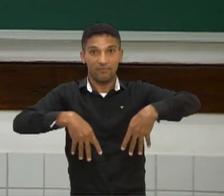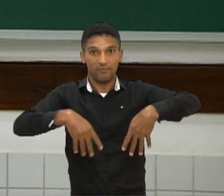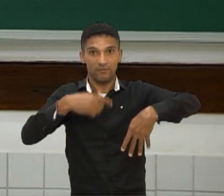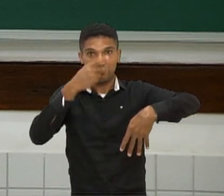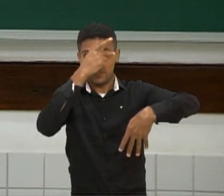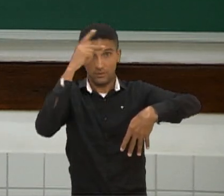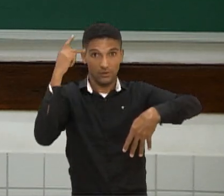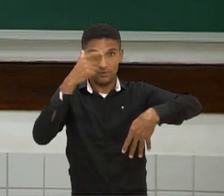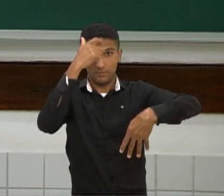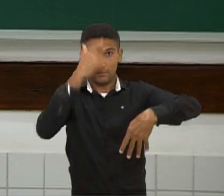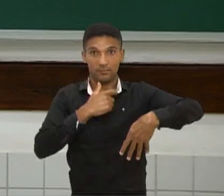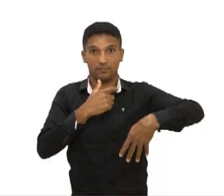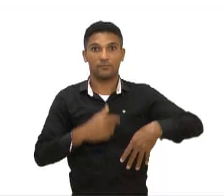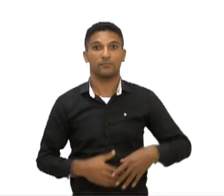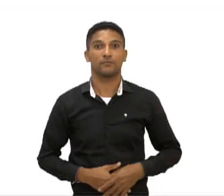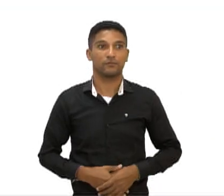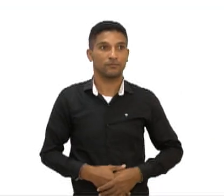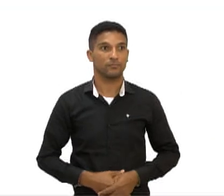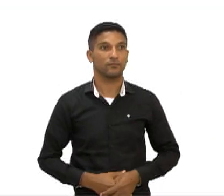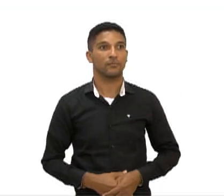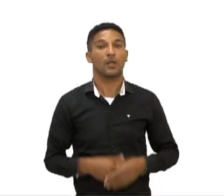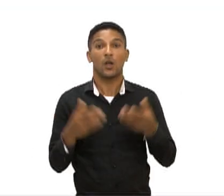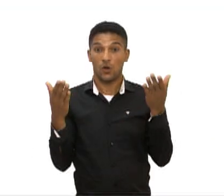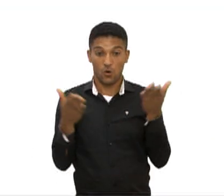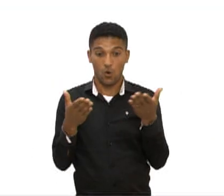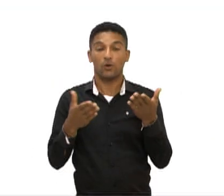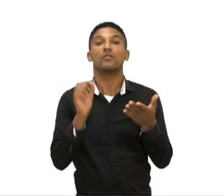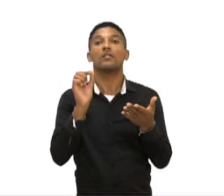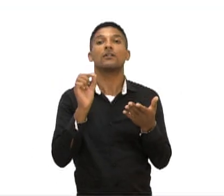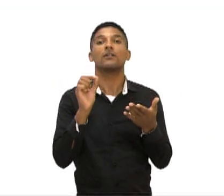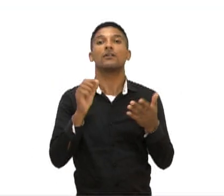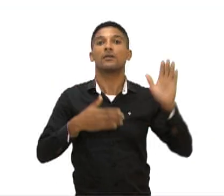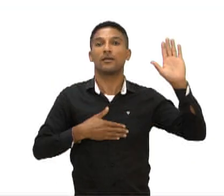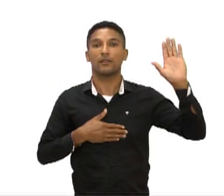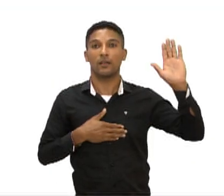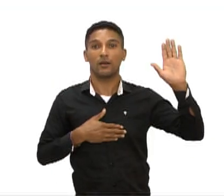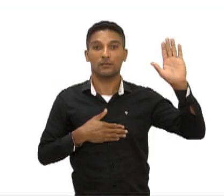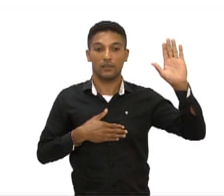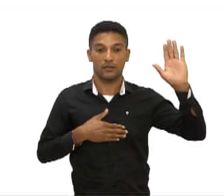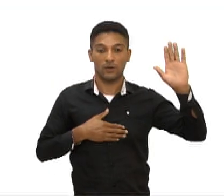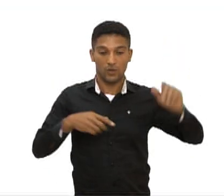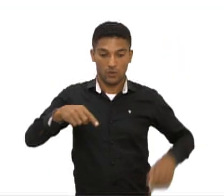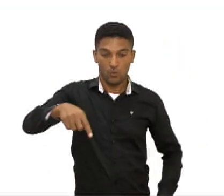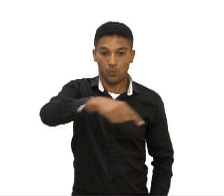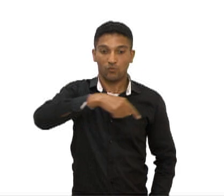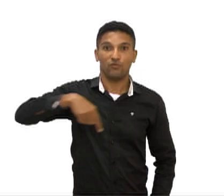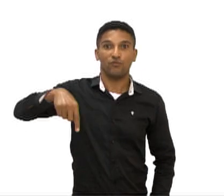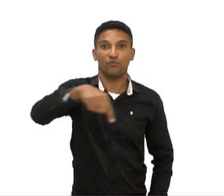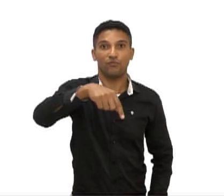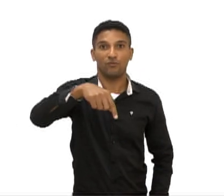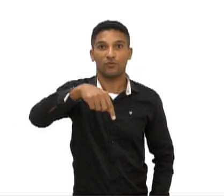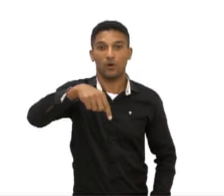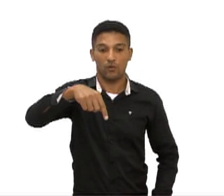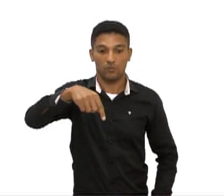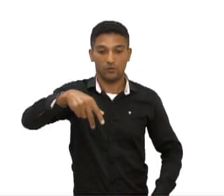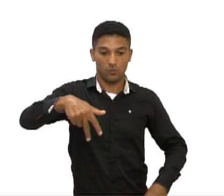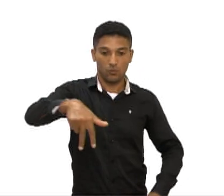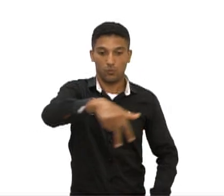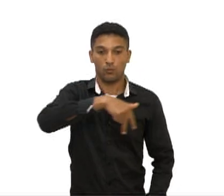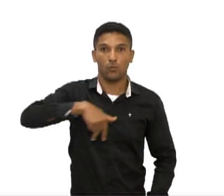Hoje nós vamos ver sobre as danças circulares, a quadrilha, o samba de roda e a dança